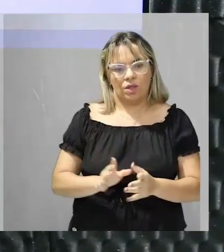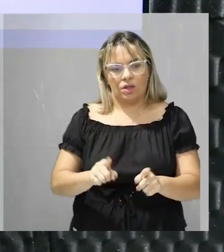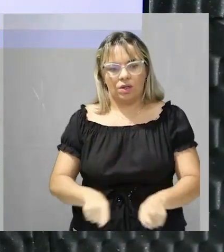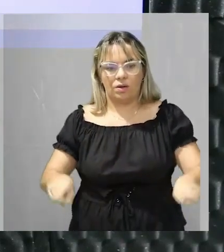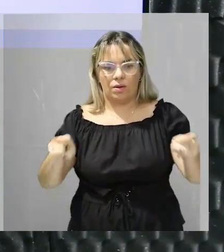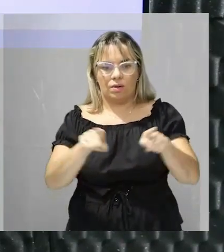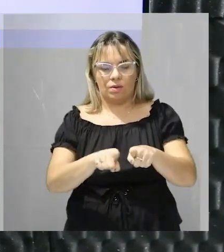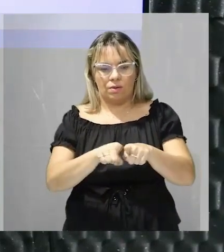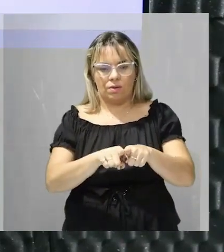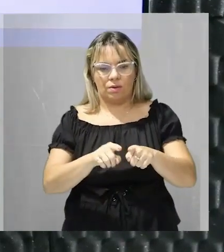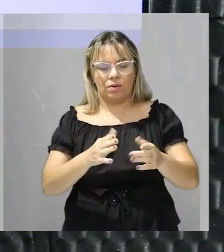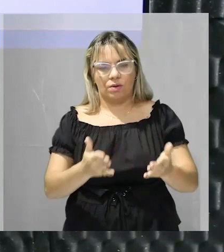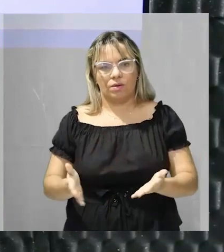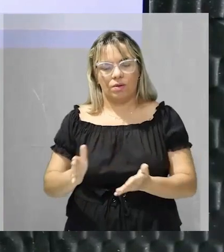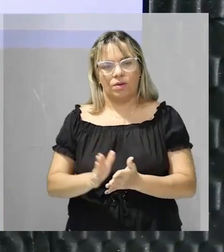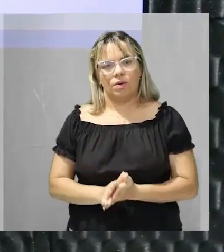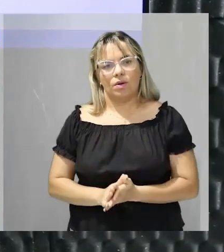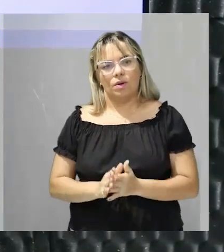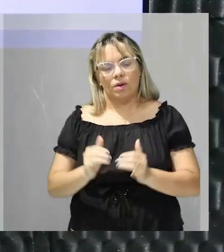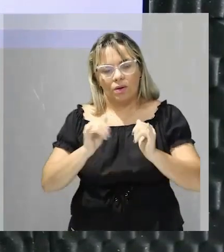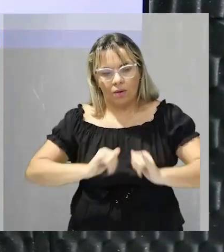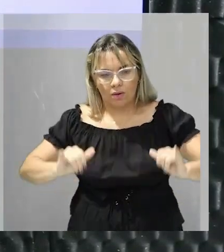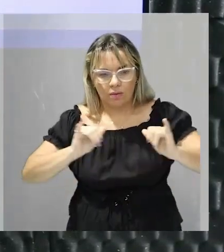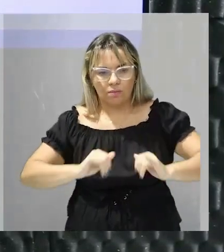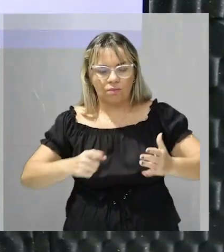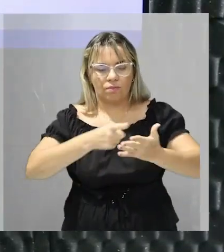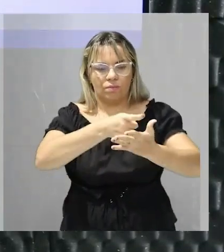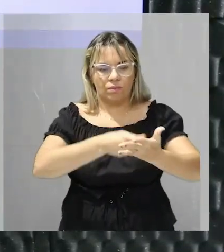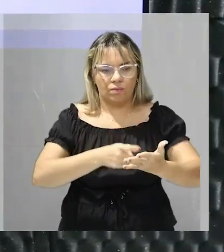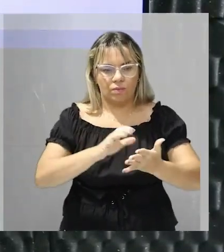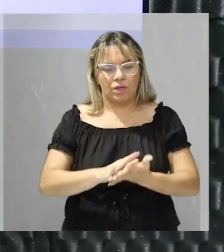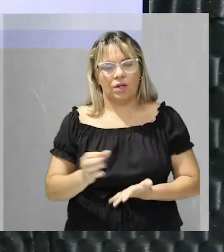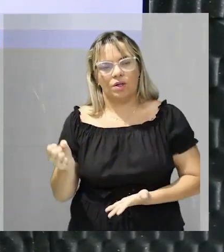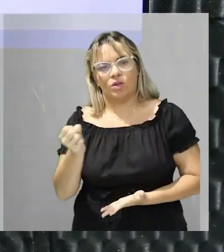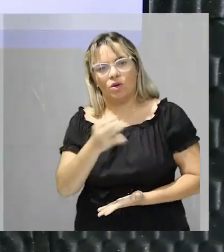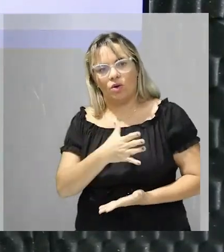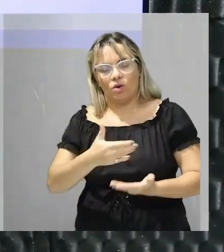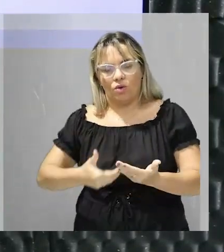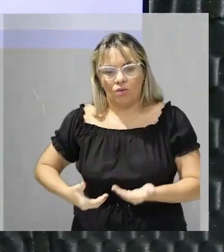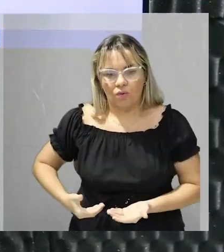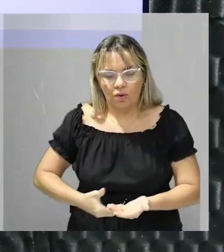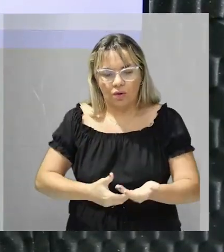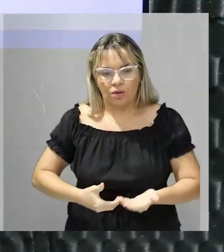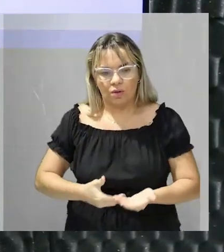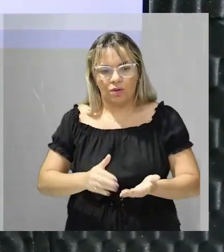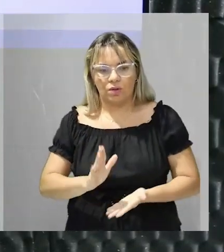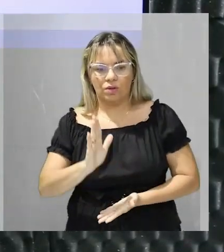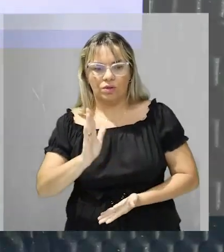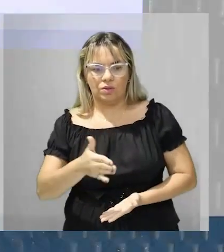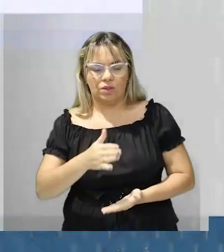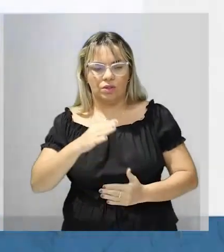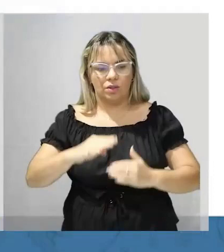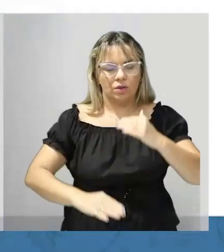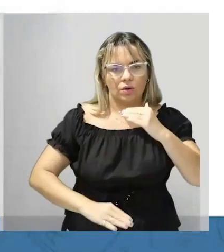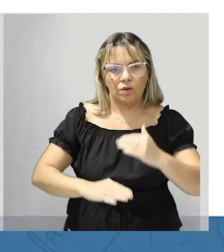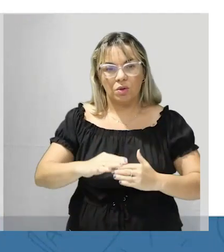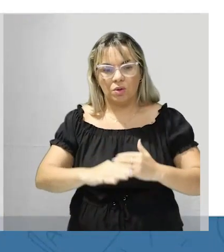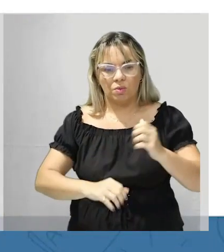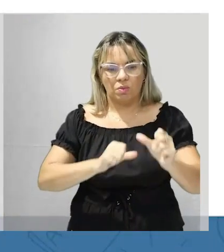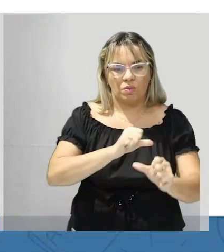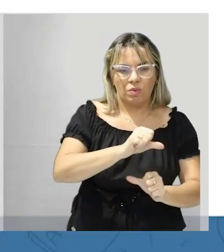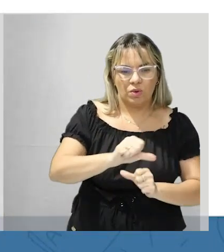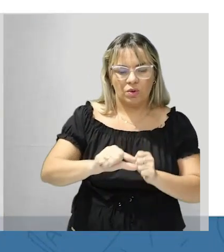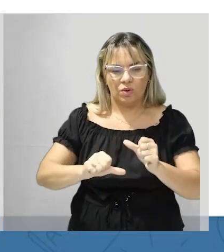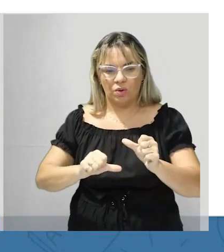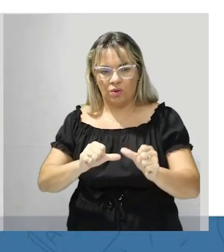enunciado Justamente que para Nova ração ele já deu para nós um desvio padrão né O desvio